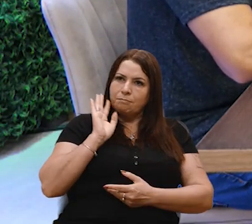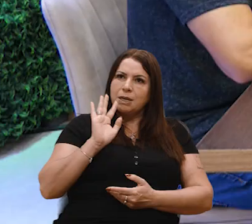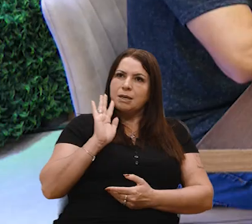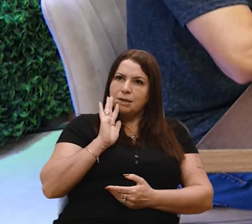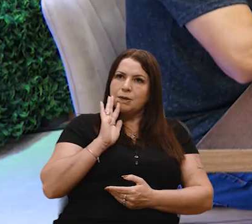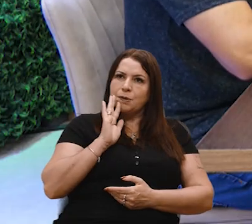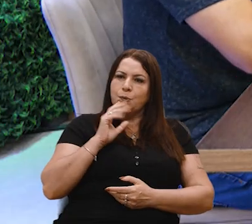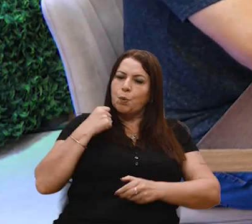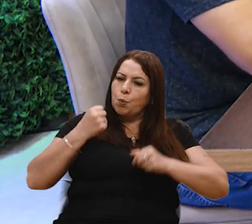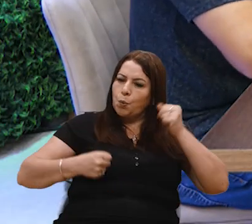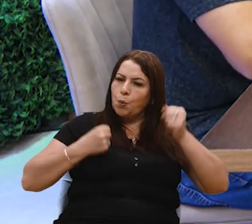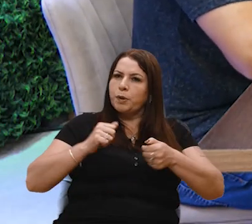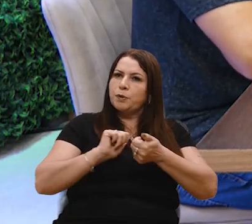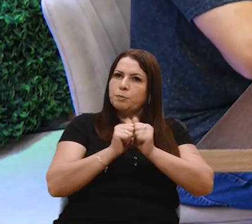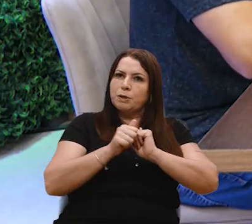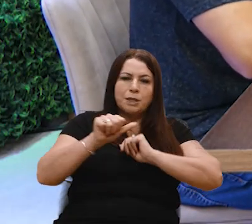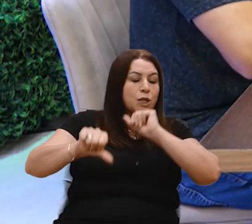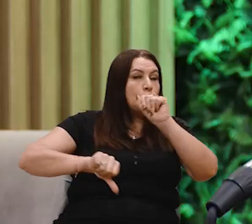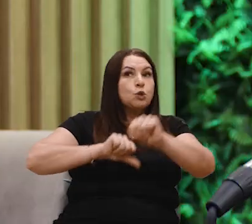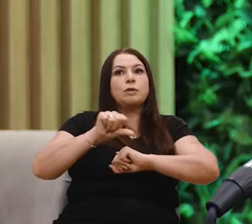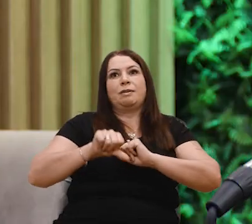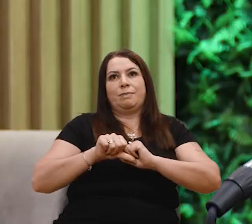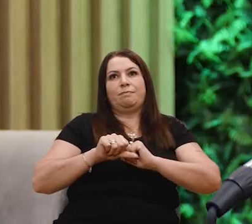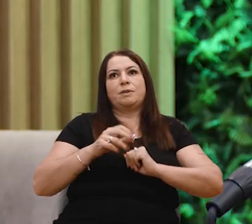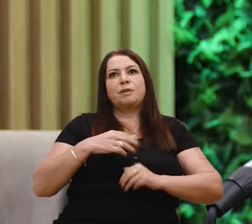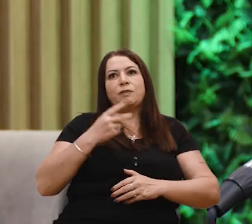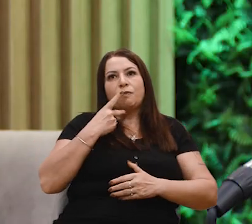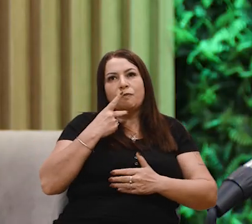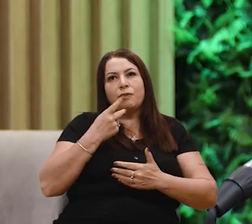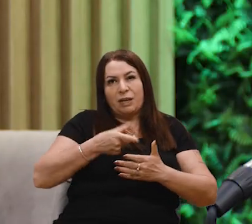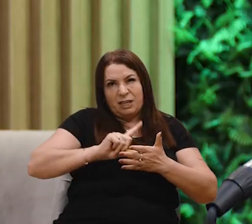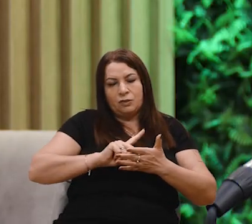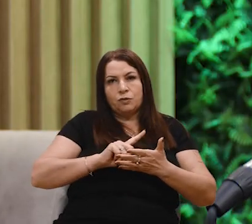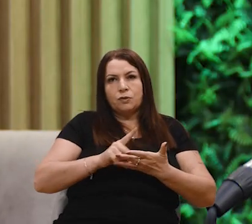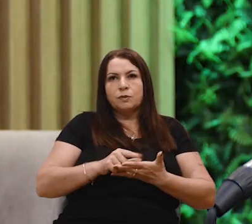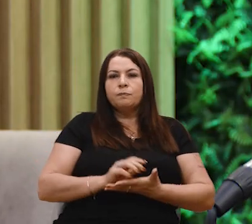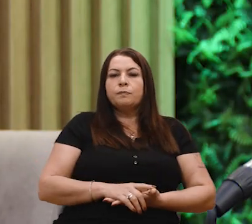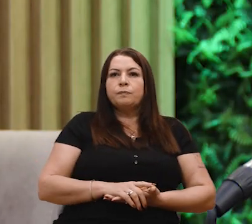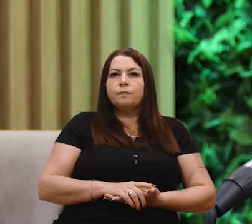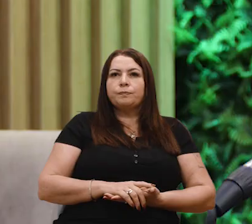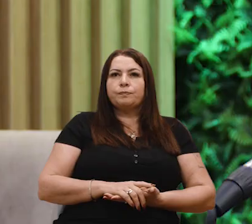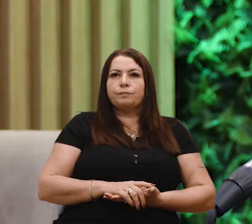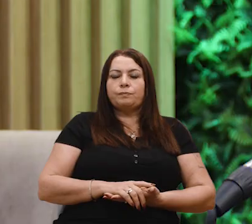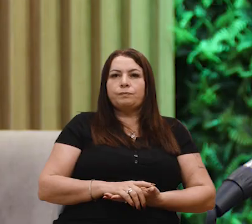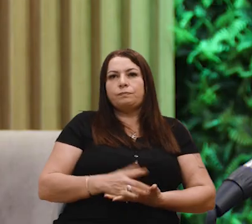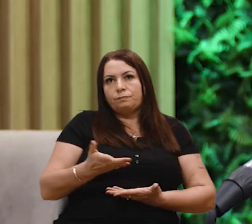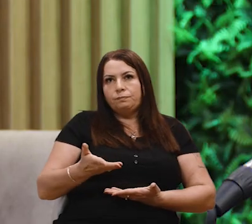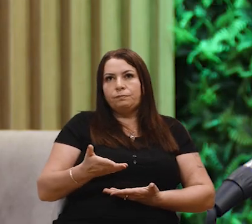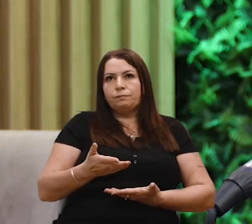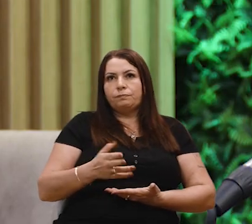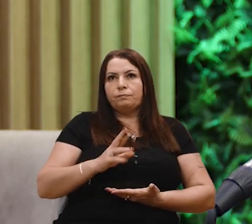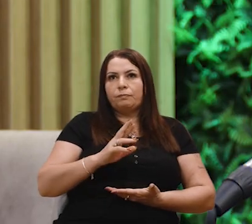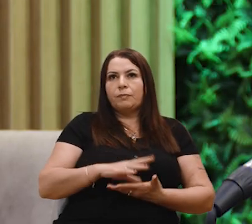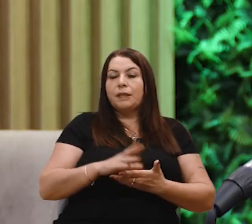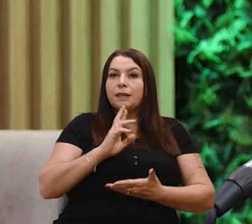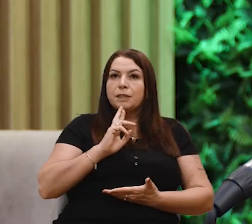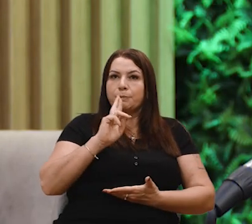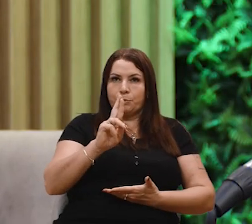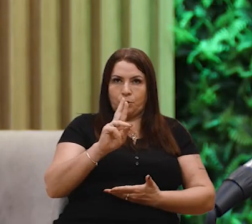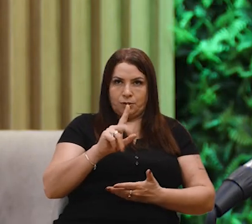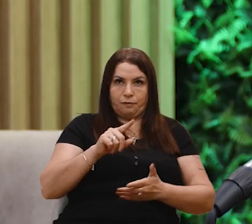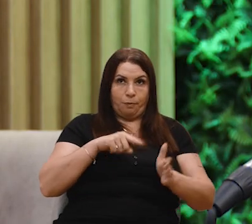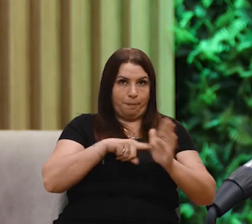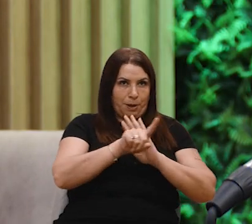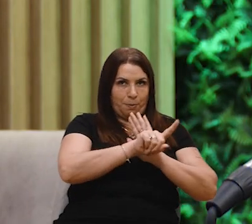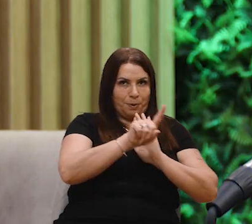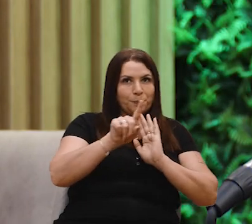acho bem legal. Acho que a corrida, o esporte transformam, né? Eu, antes de fazer, no caso da